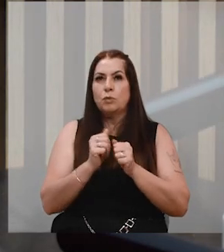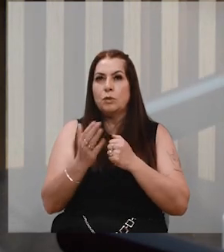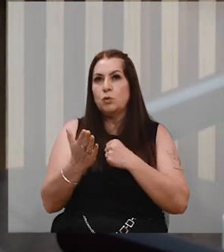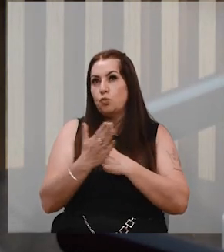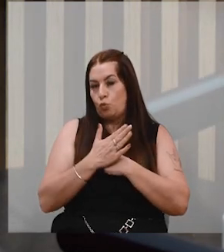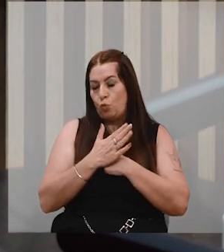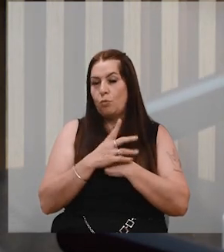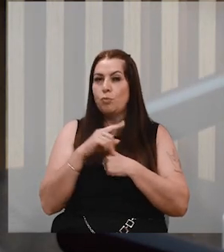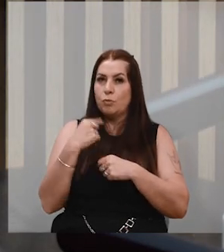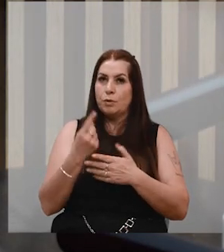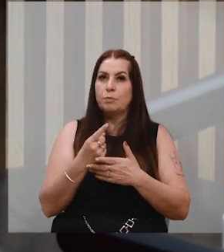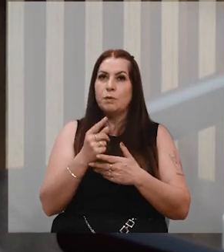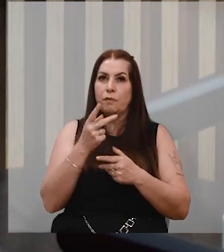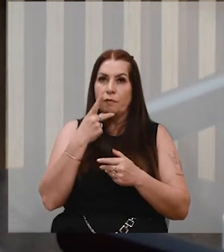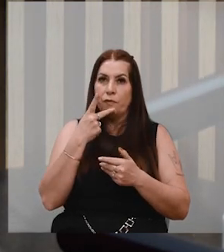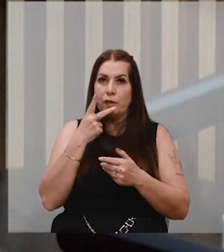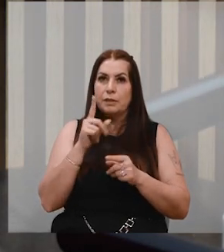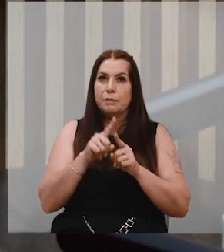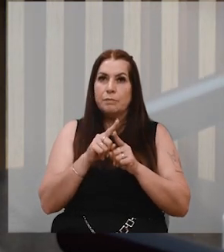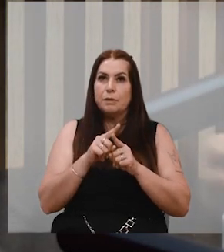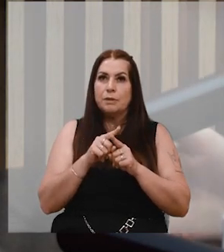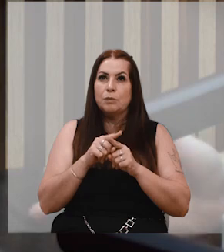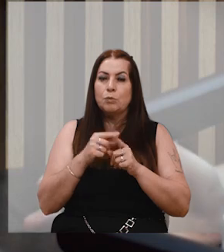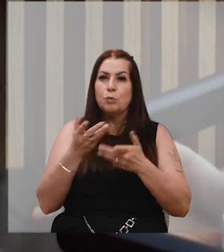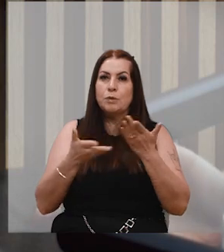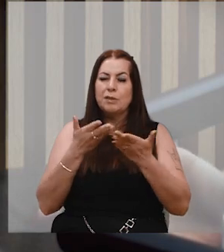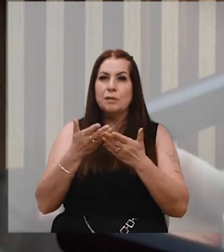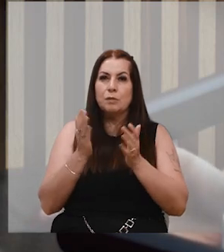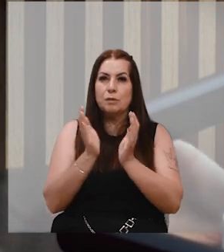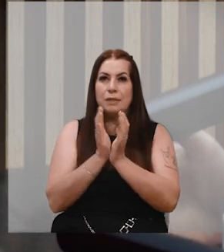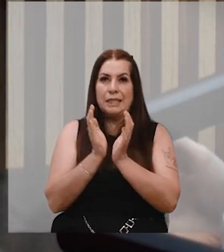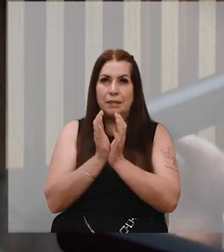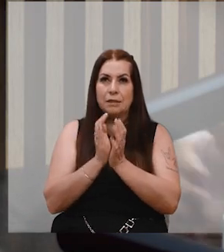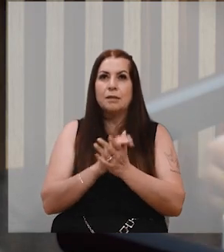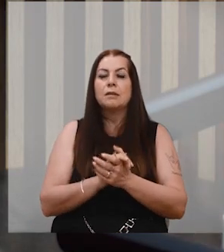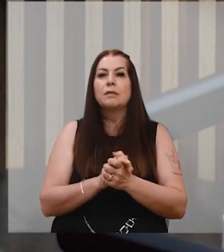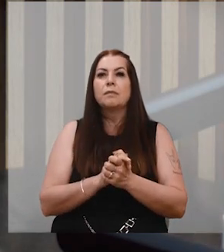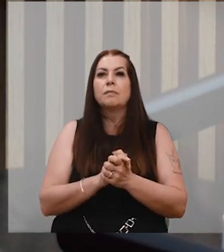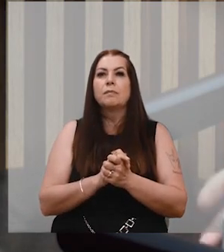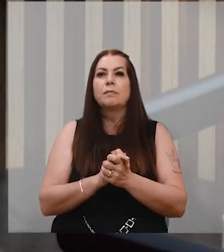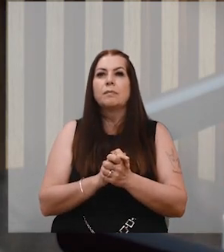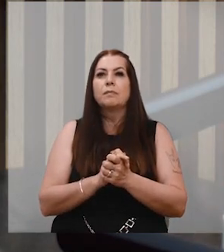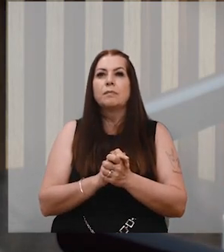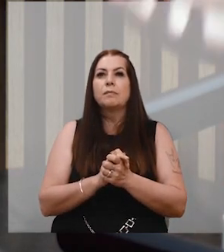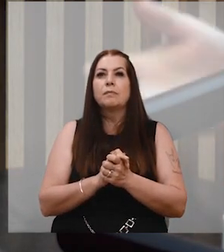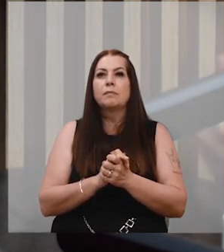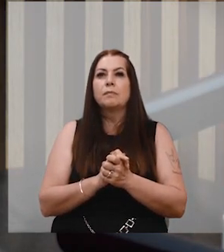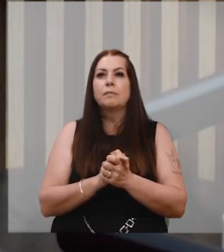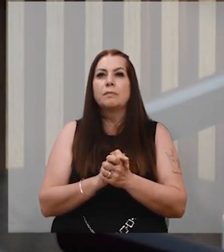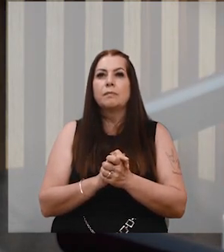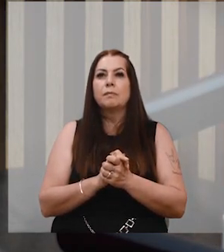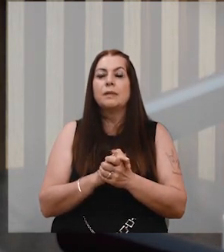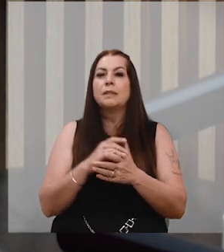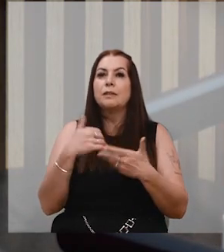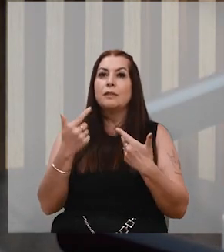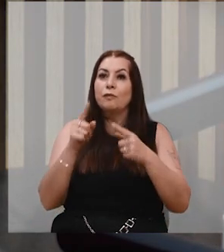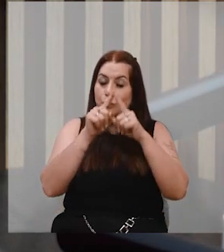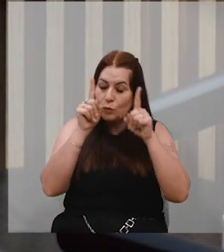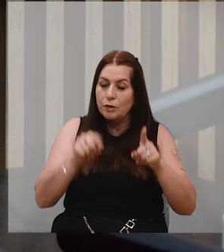mundo ajudou a gente. E como vocês sempre falam, nós somos tratados como colegas. Como se fôssemos,